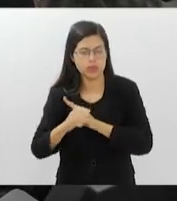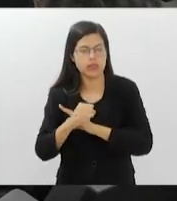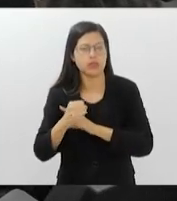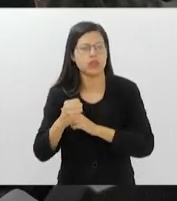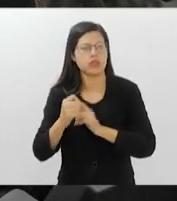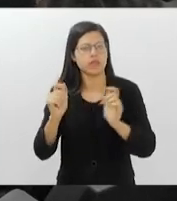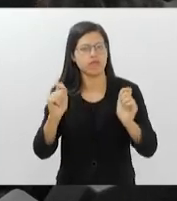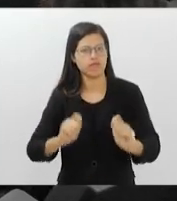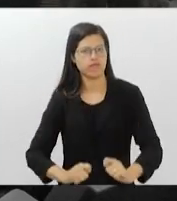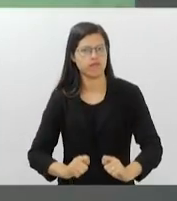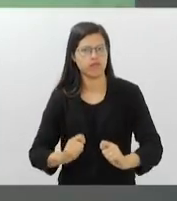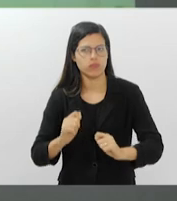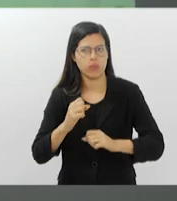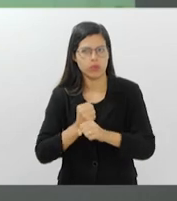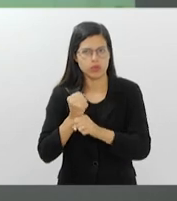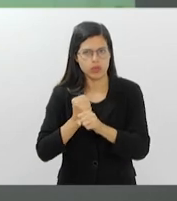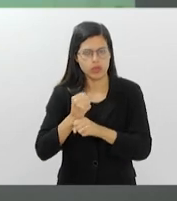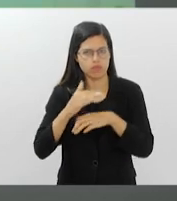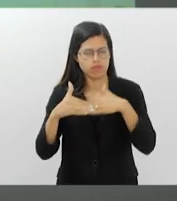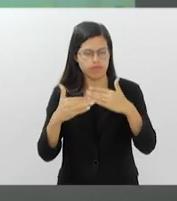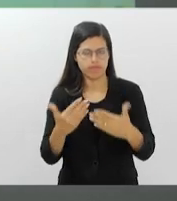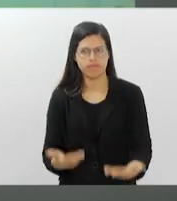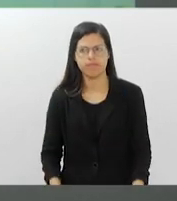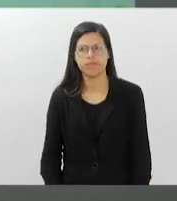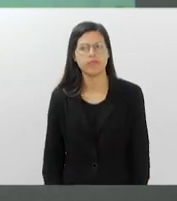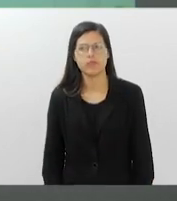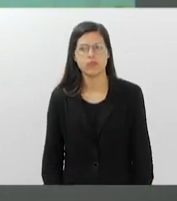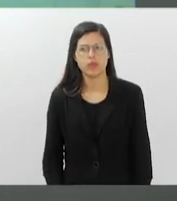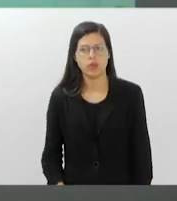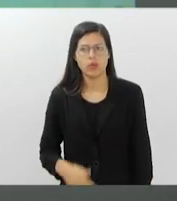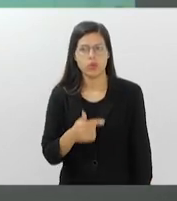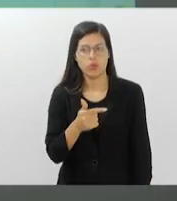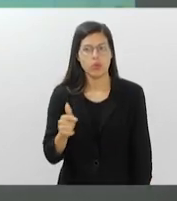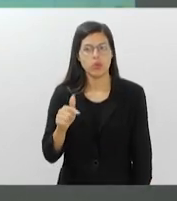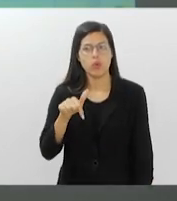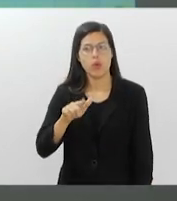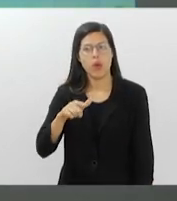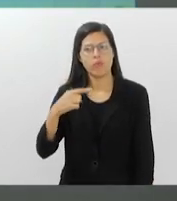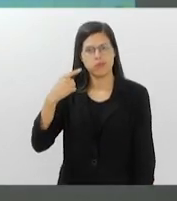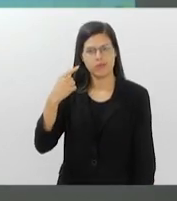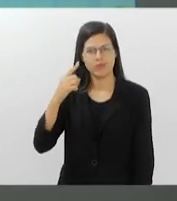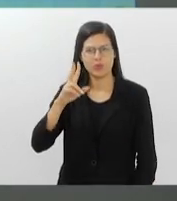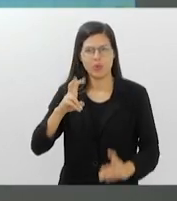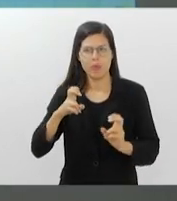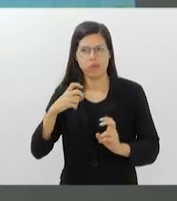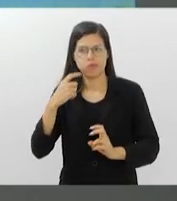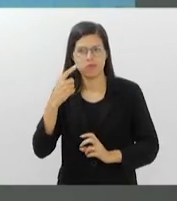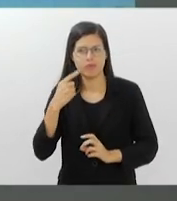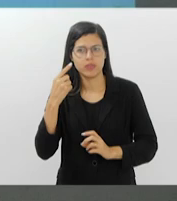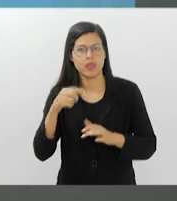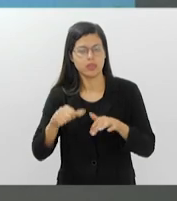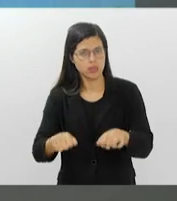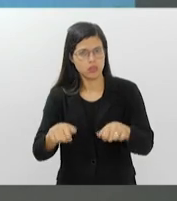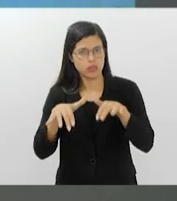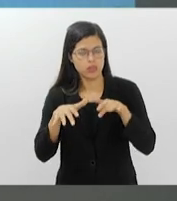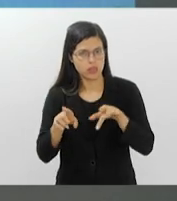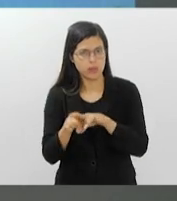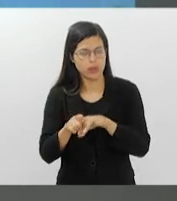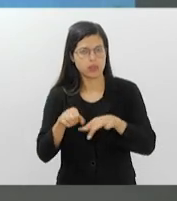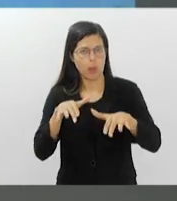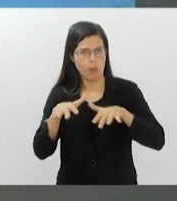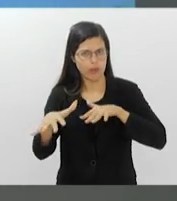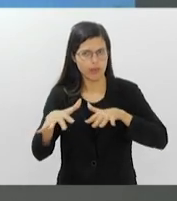possibilidades pros próximos anos e e um outro braço de advoca incidência política e essa audiência também faz parte desse movimento